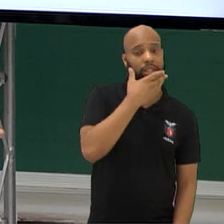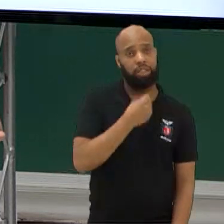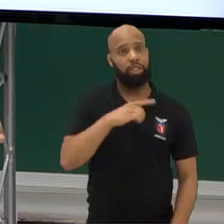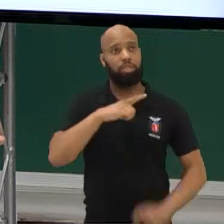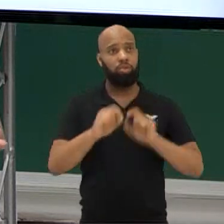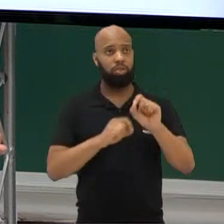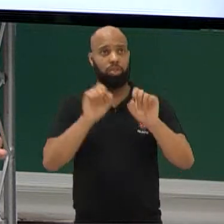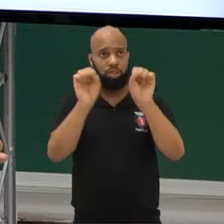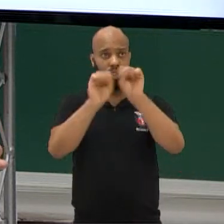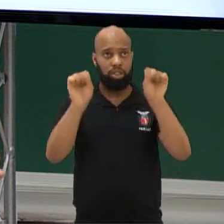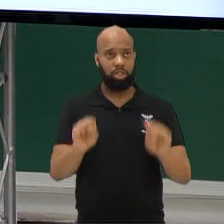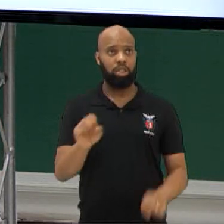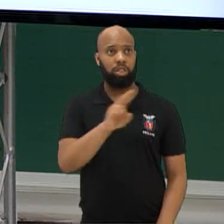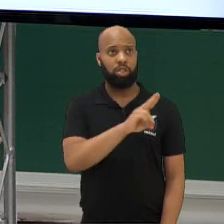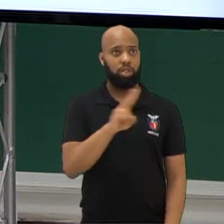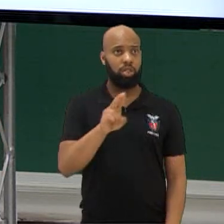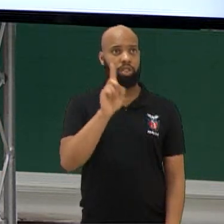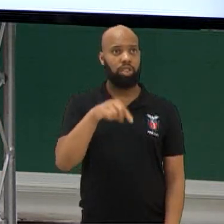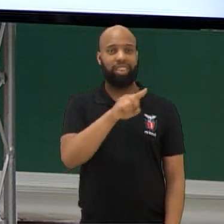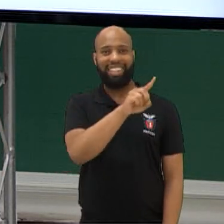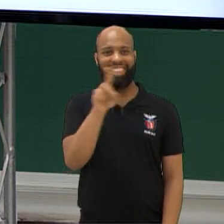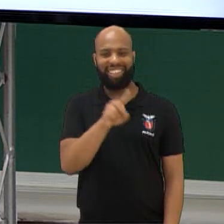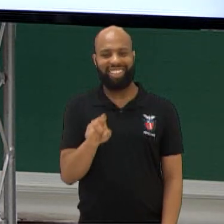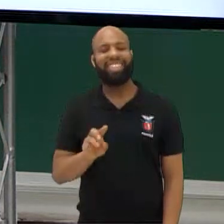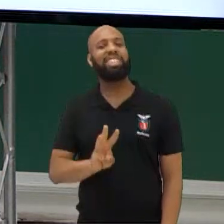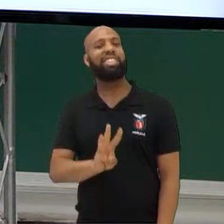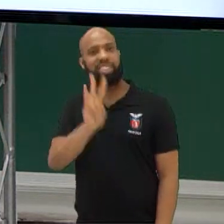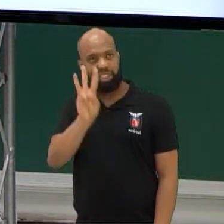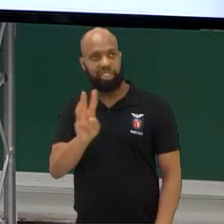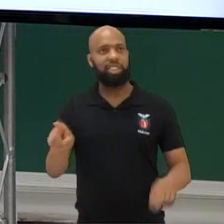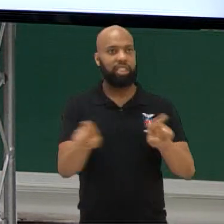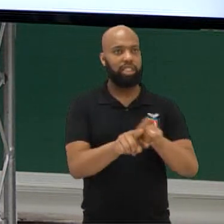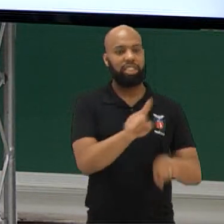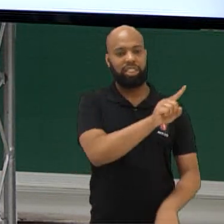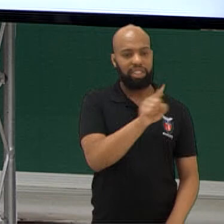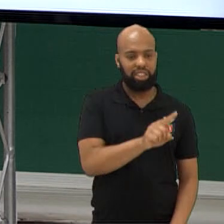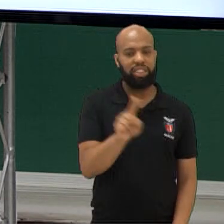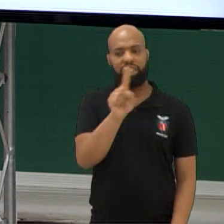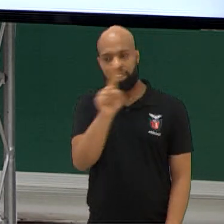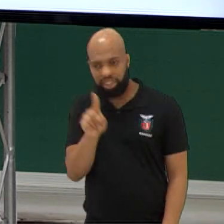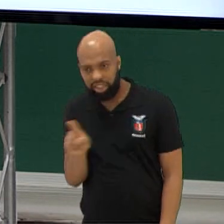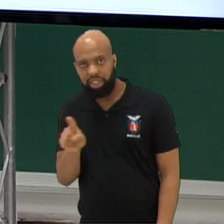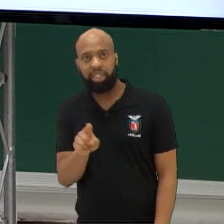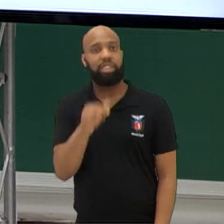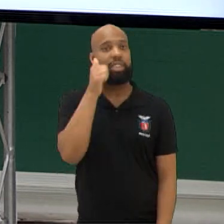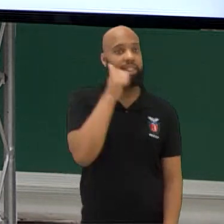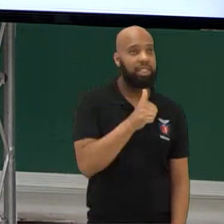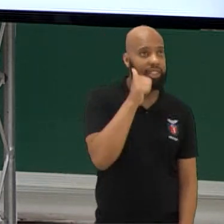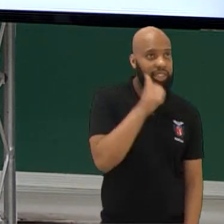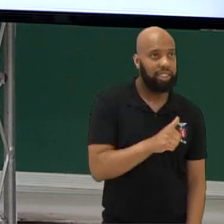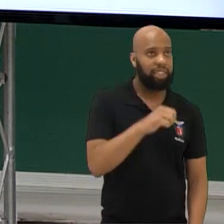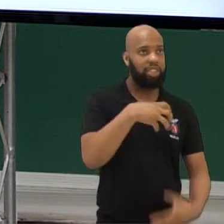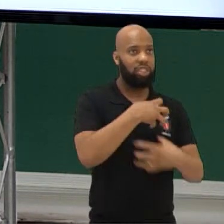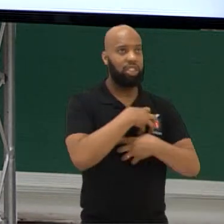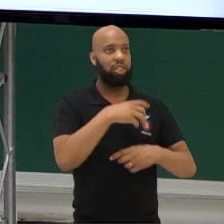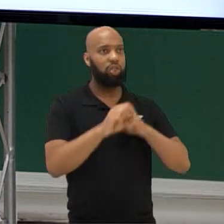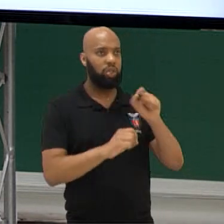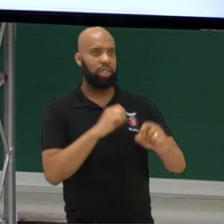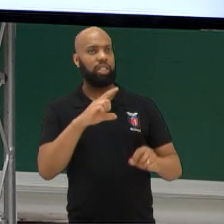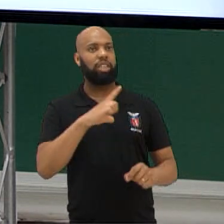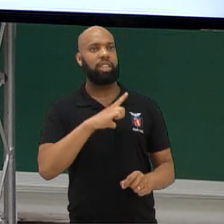por um sistema que eu vou chamar de ZW e ZZ. Tá? Então, as fêmeas são heterogaméticas, ou